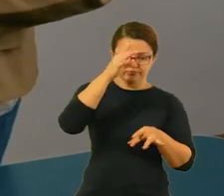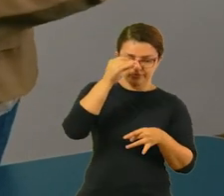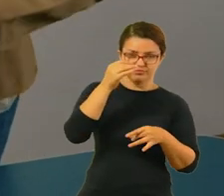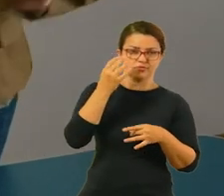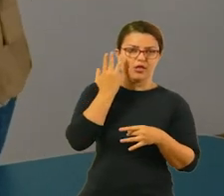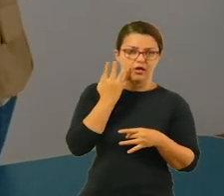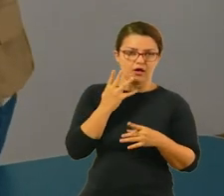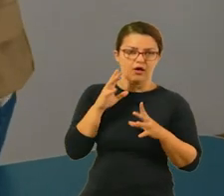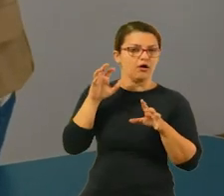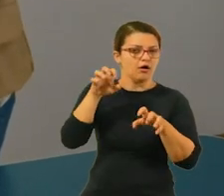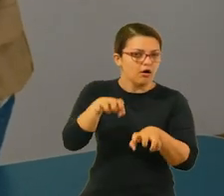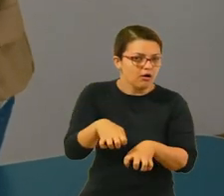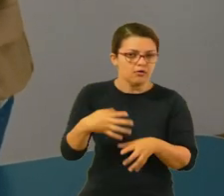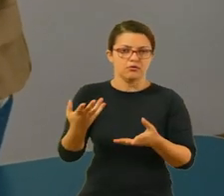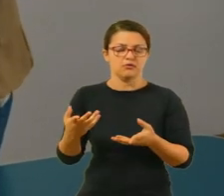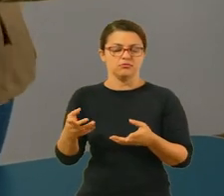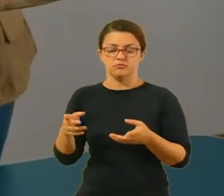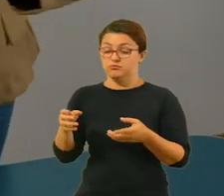por diante.